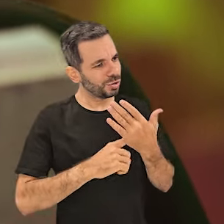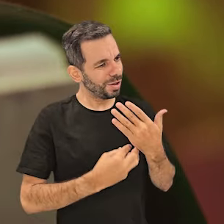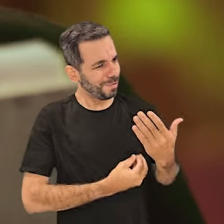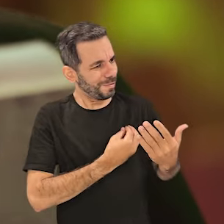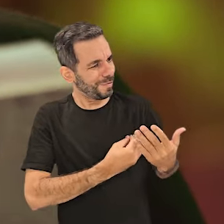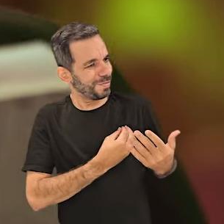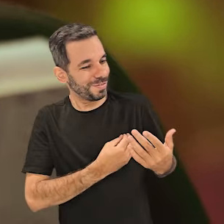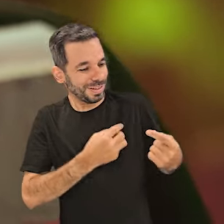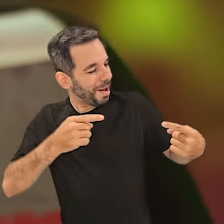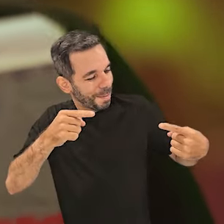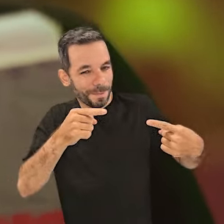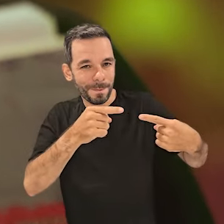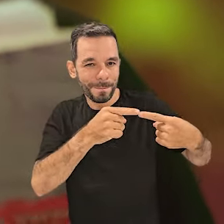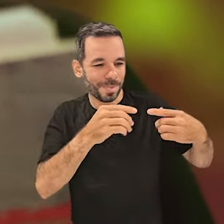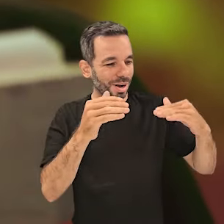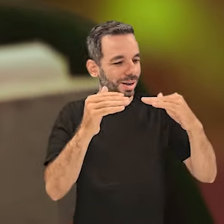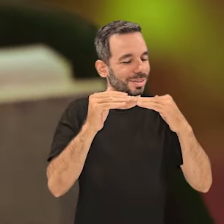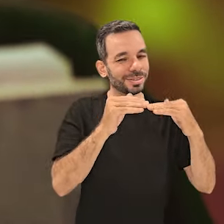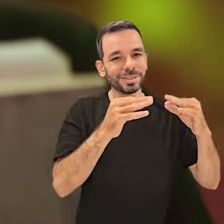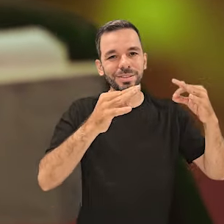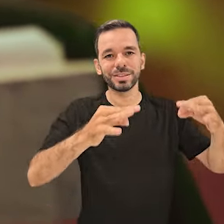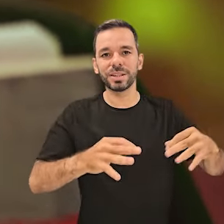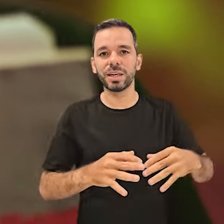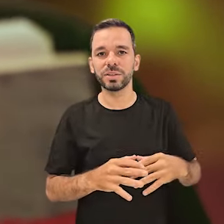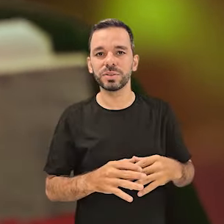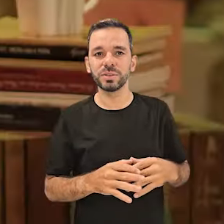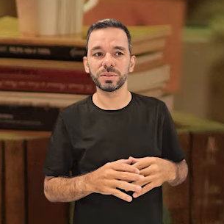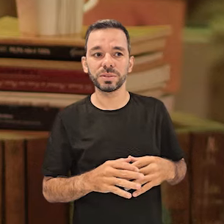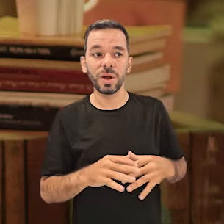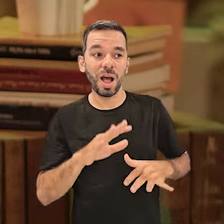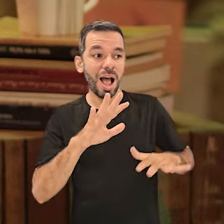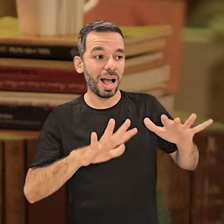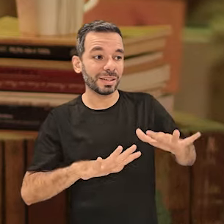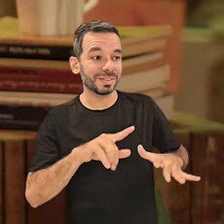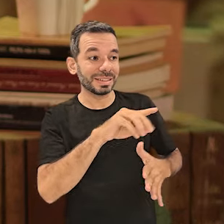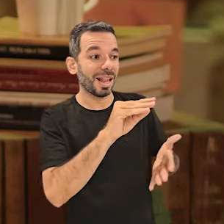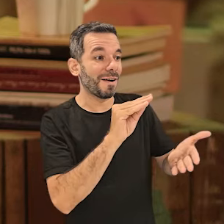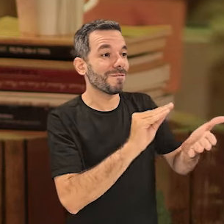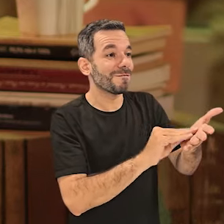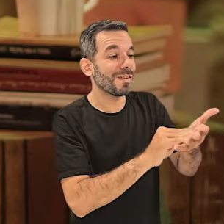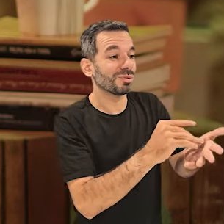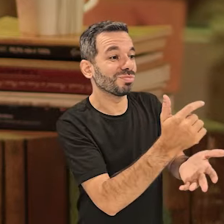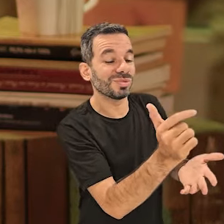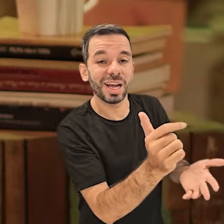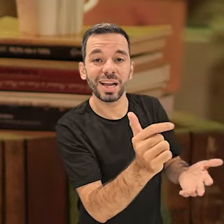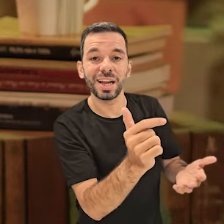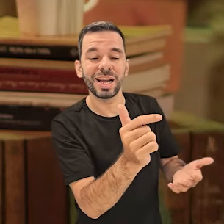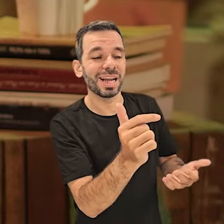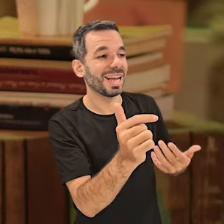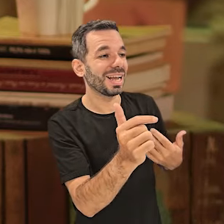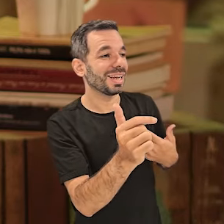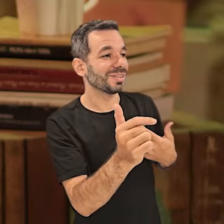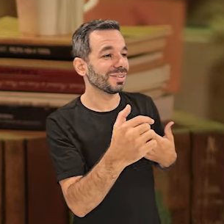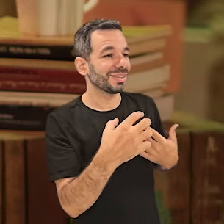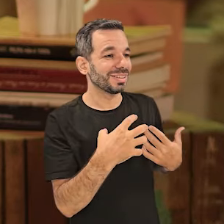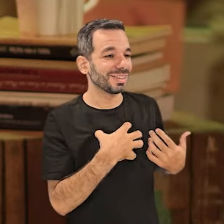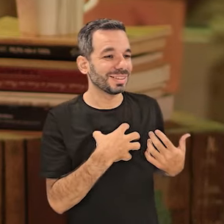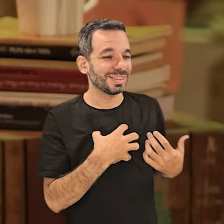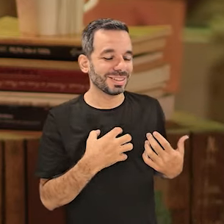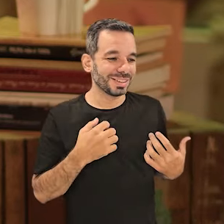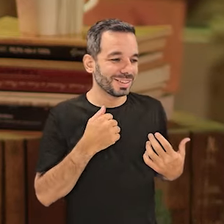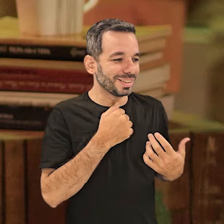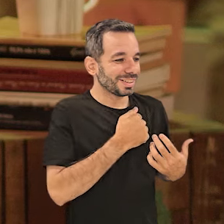valor. O constante muitas vezes só é percebido nas faltas, quando o ar pesa e os cheiros